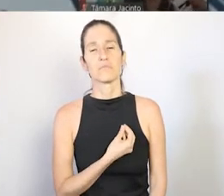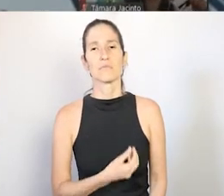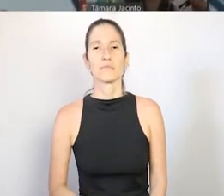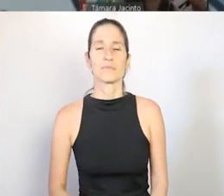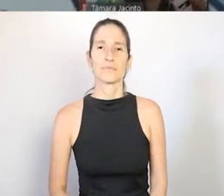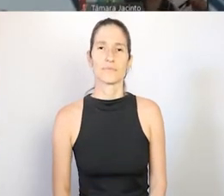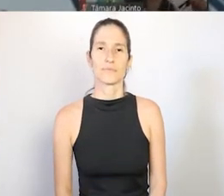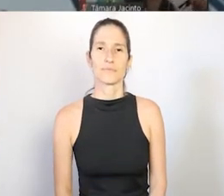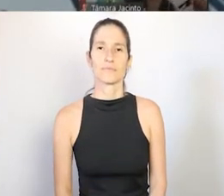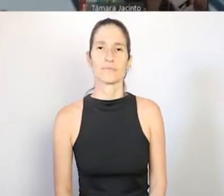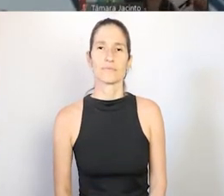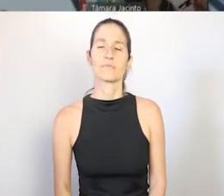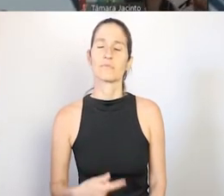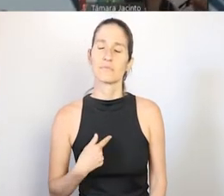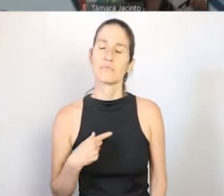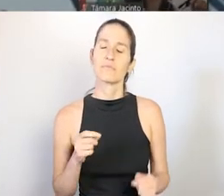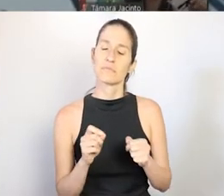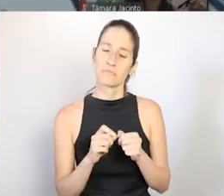eu faço.